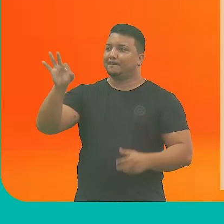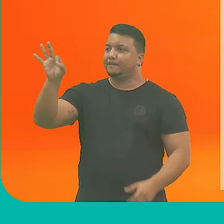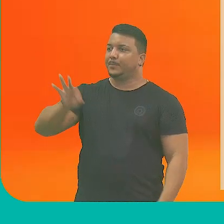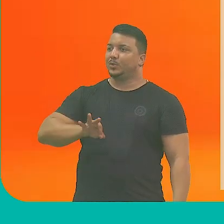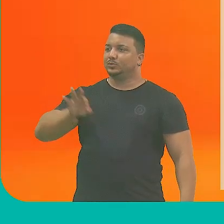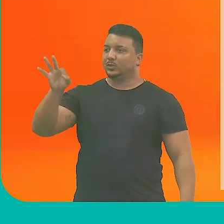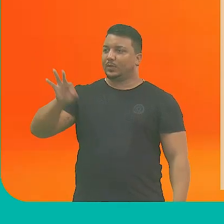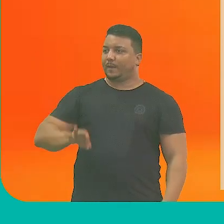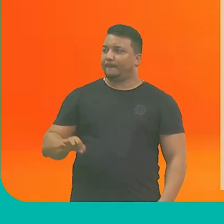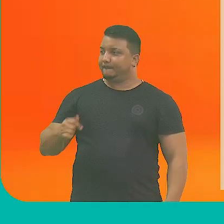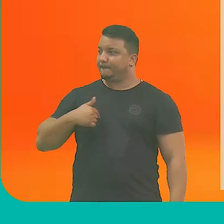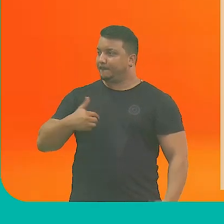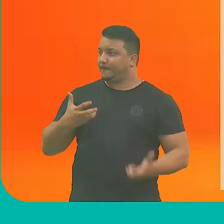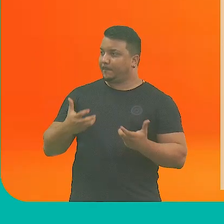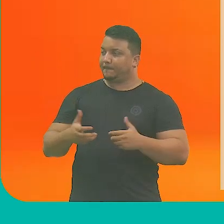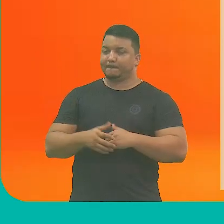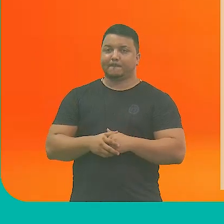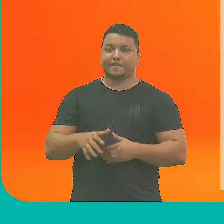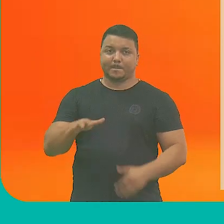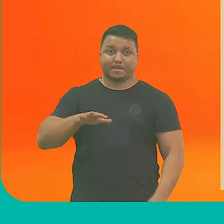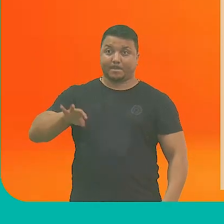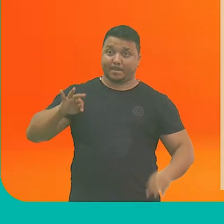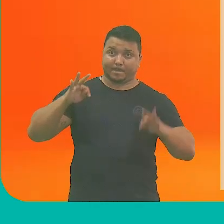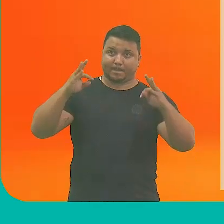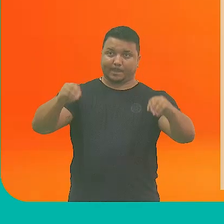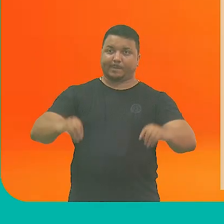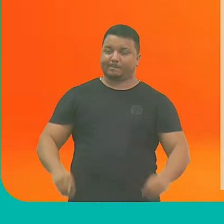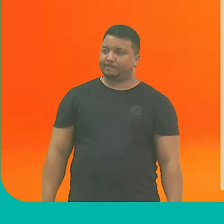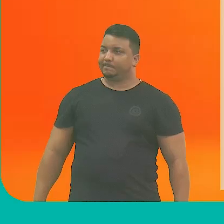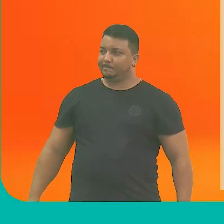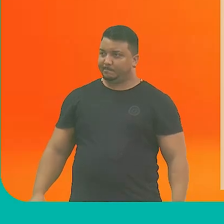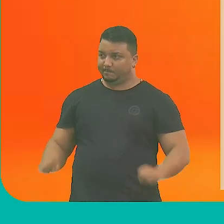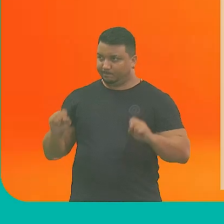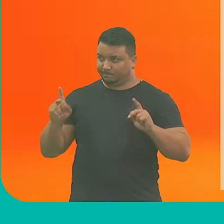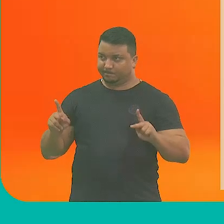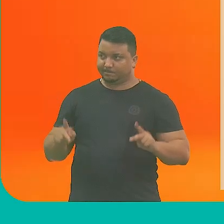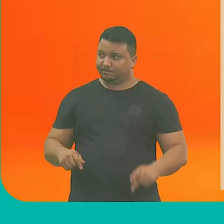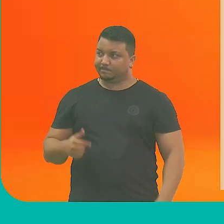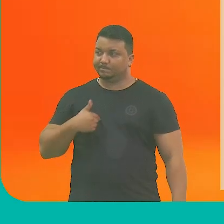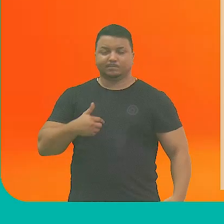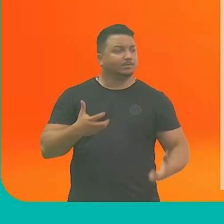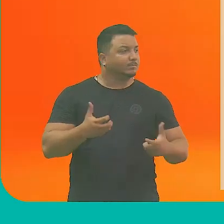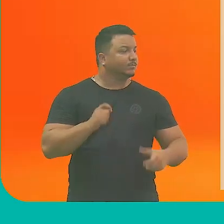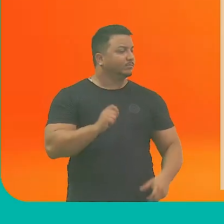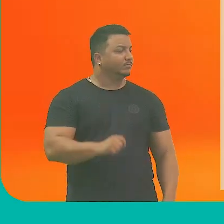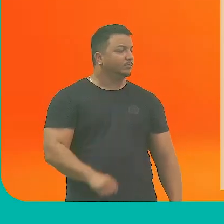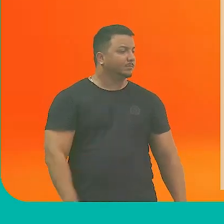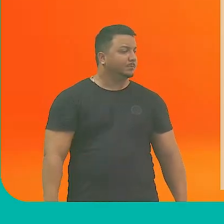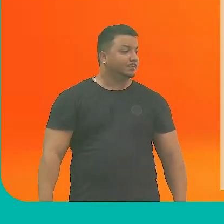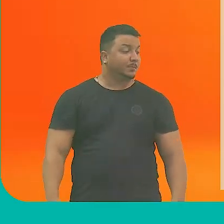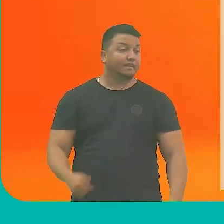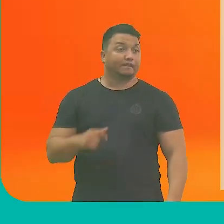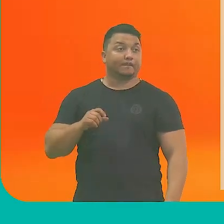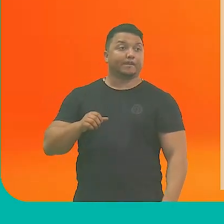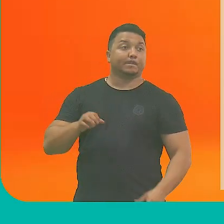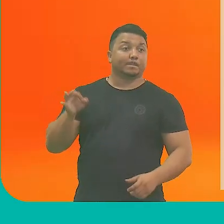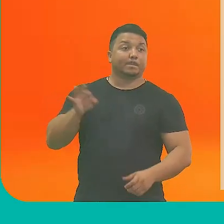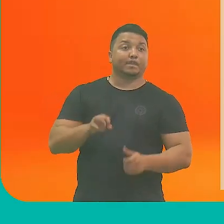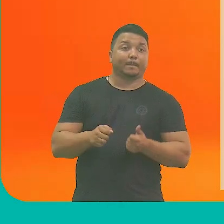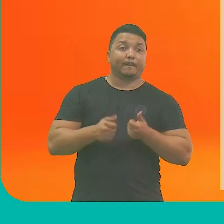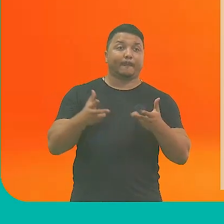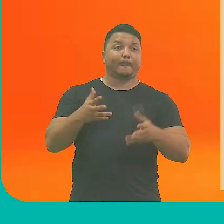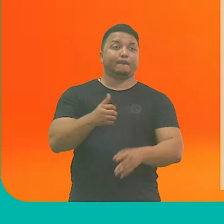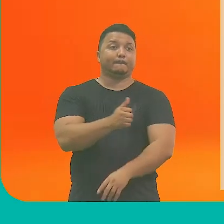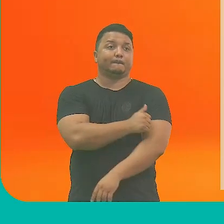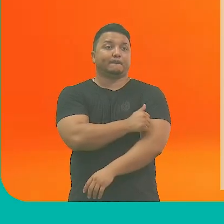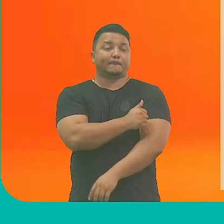eu pego o que eu quero e divido pelo total, certo? O que é que ele quer? Ele quer o percentual de estudante